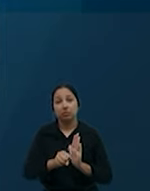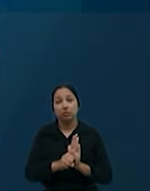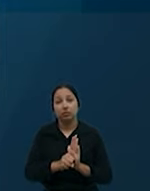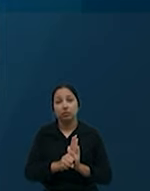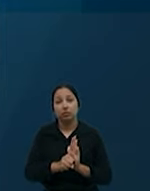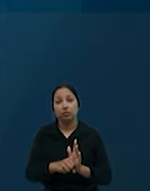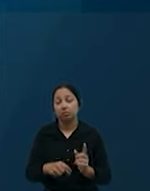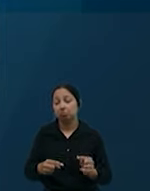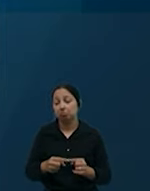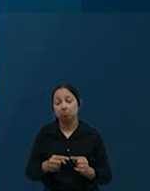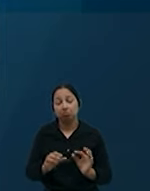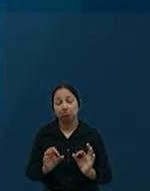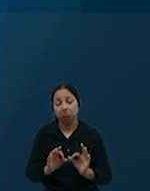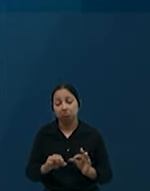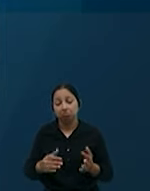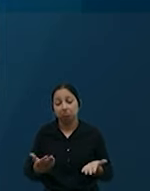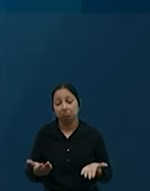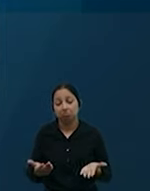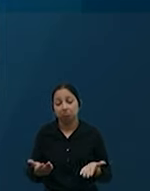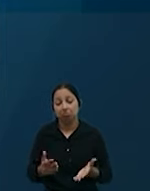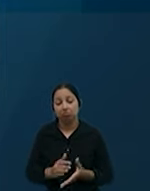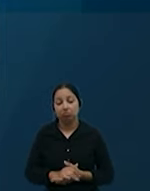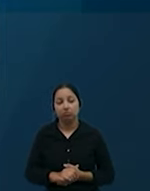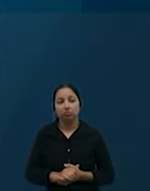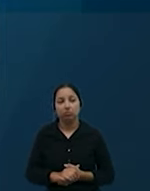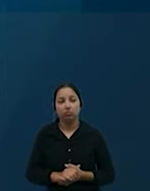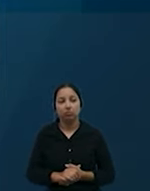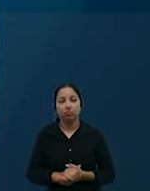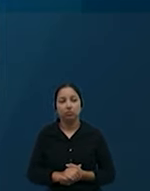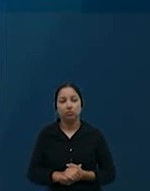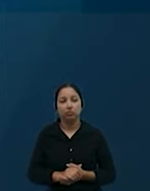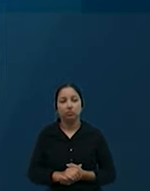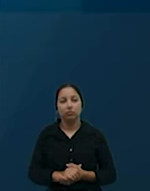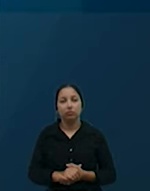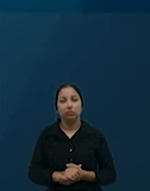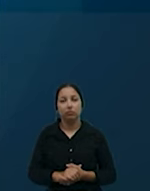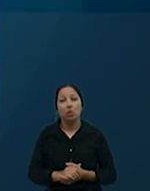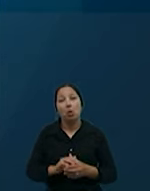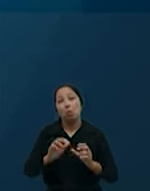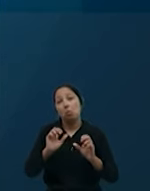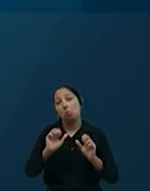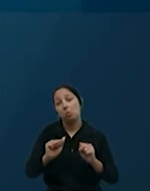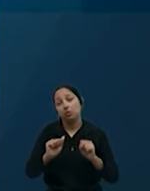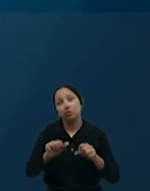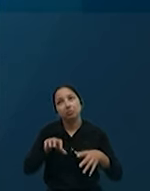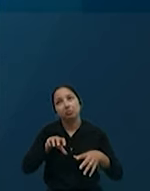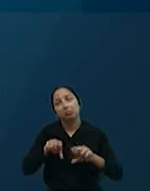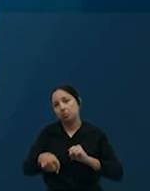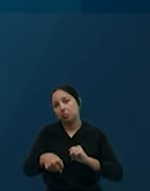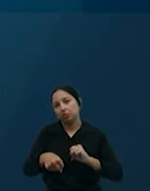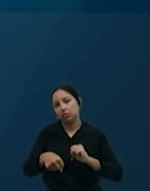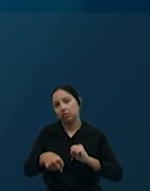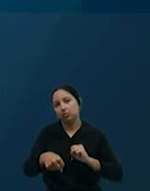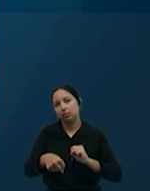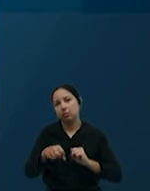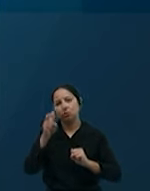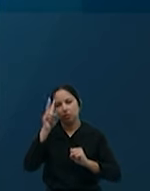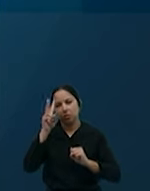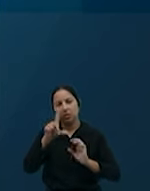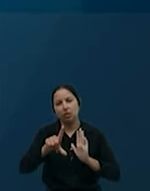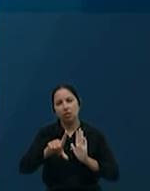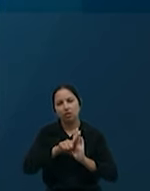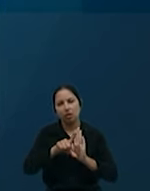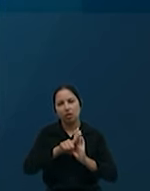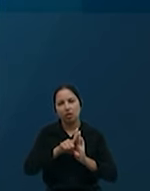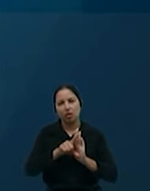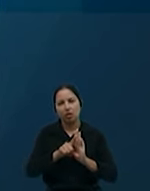desde sempre, eu talvez seja até uma questão de formação. Eu lembro, desde a lei que implantou o Juizado Especial